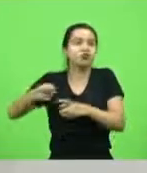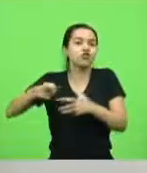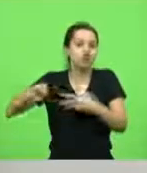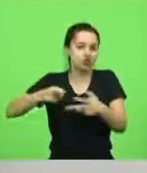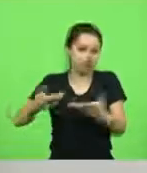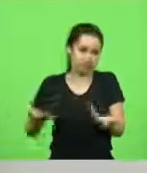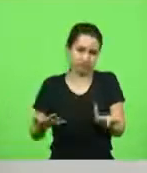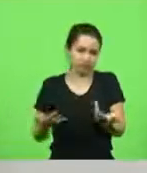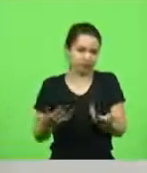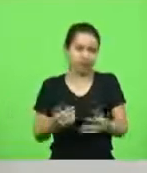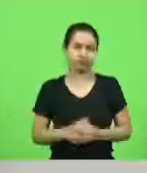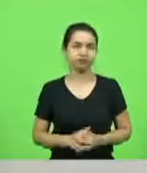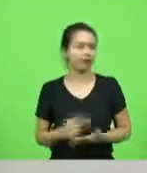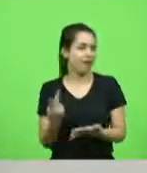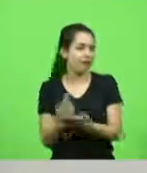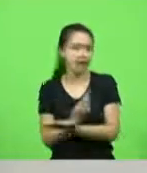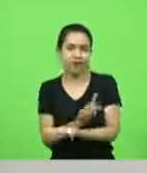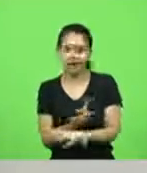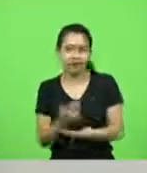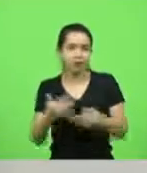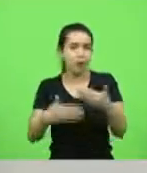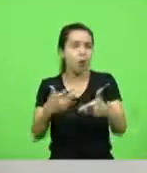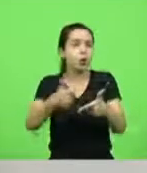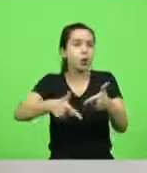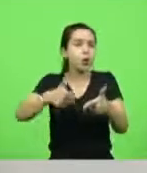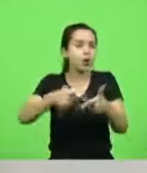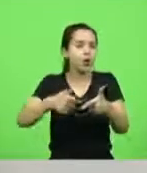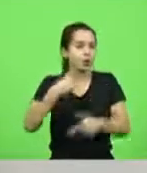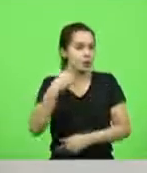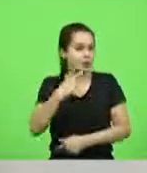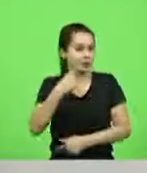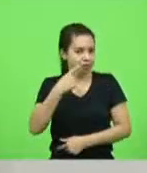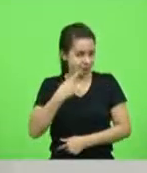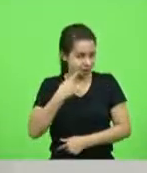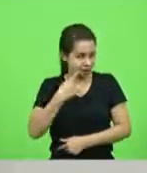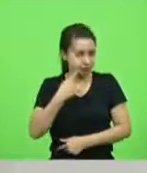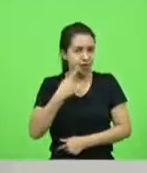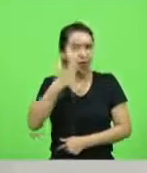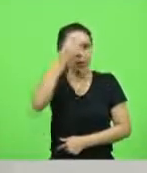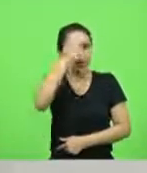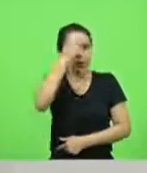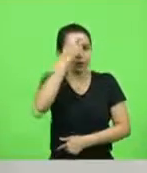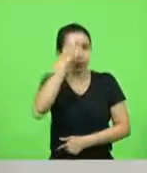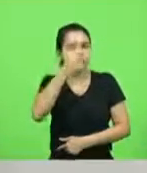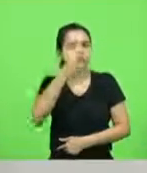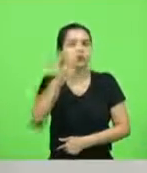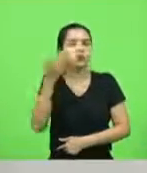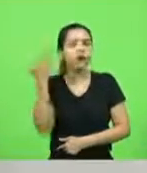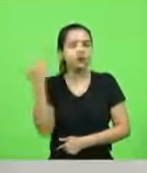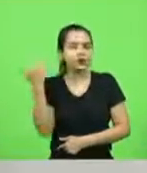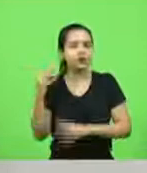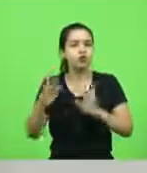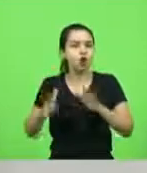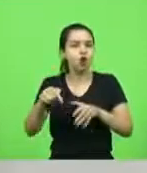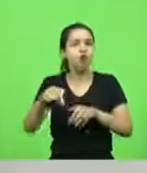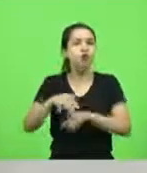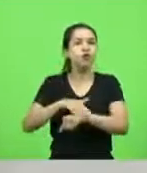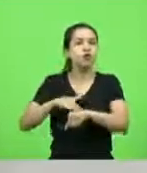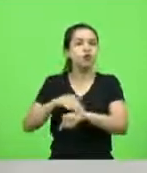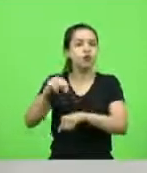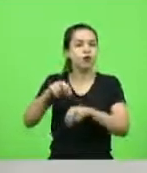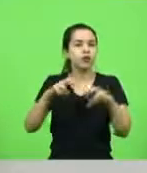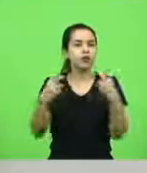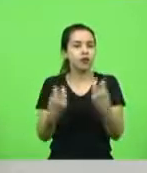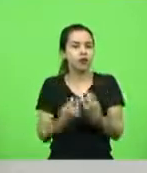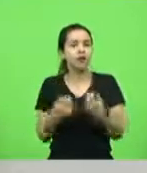enfim deu todo esse problema Deputado Maurício uma vez a gente tava conversando aqui na aqui dentro do plenário mesmo aqui